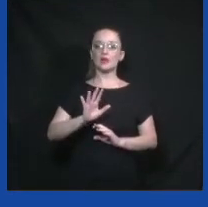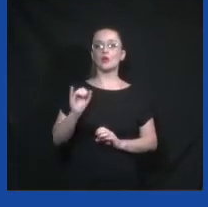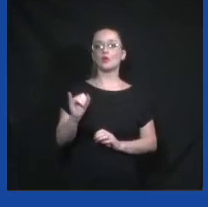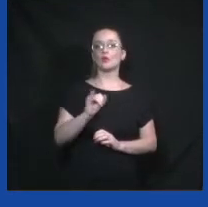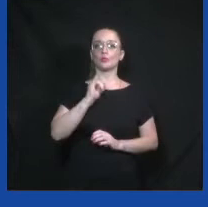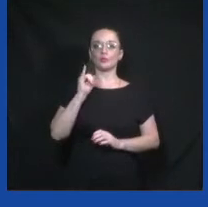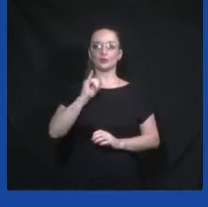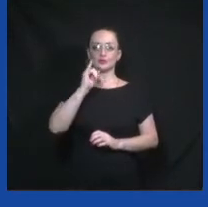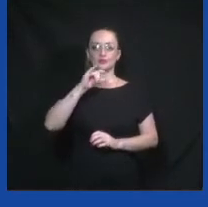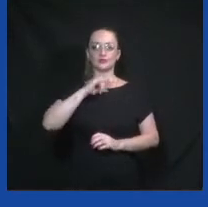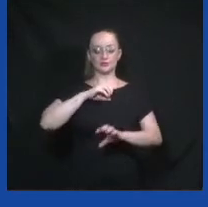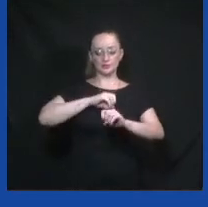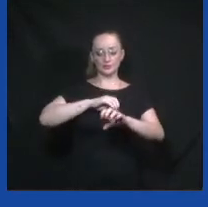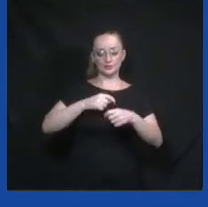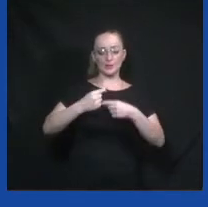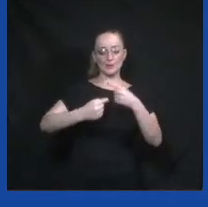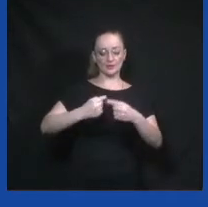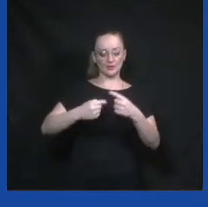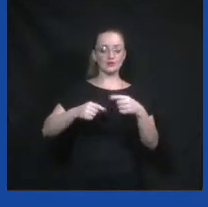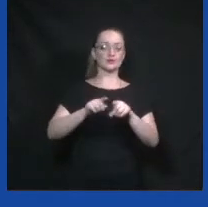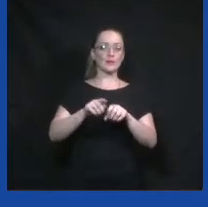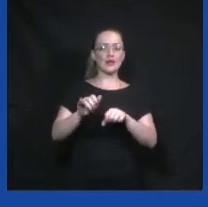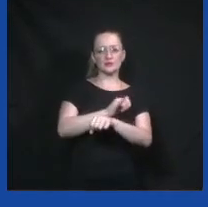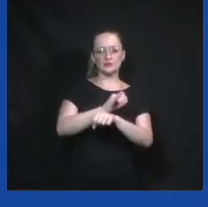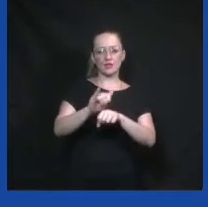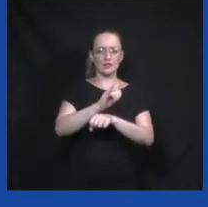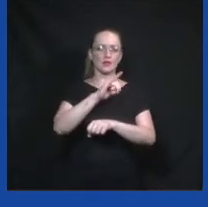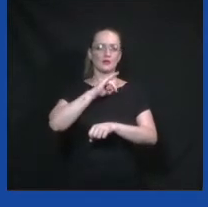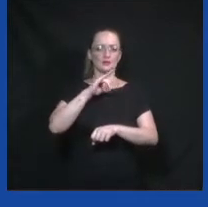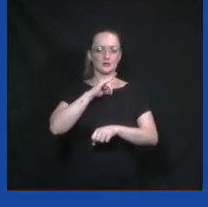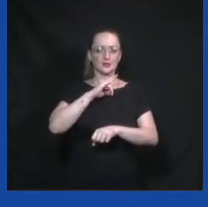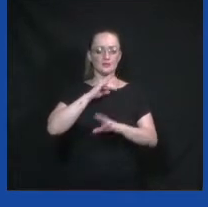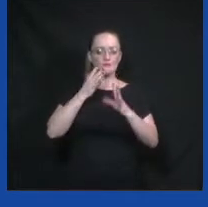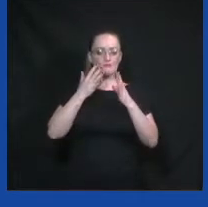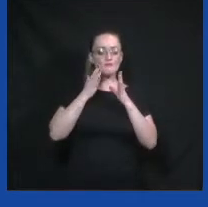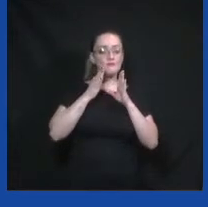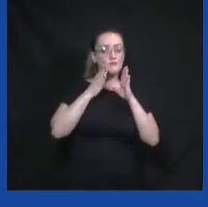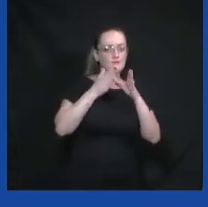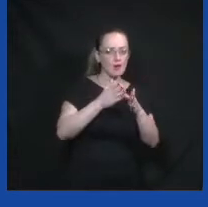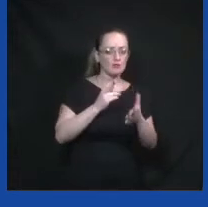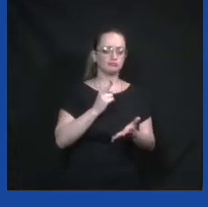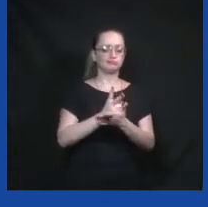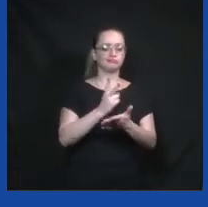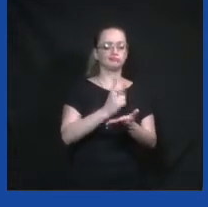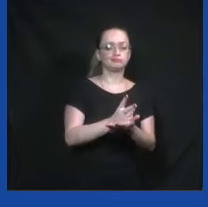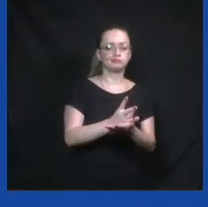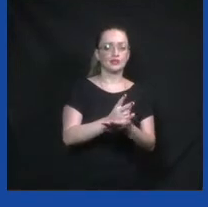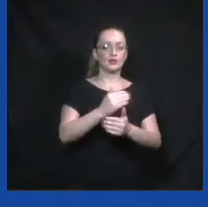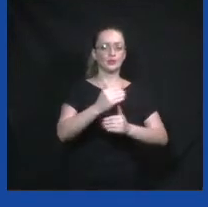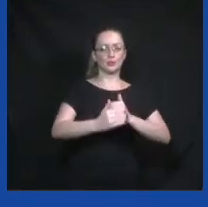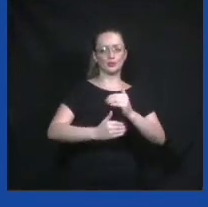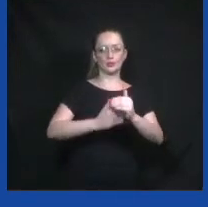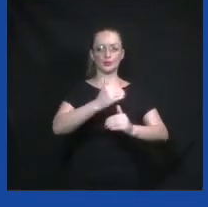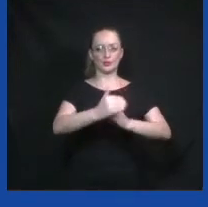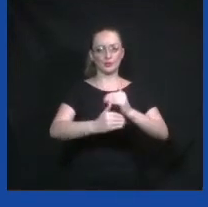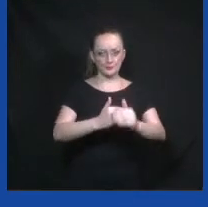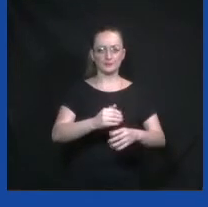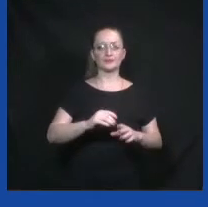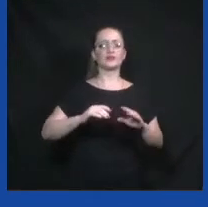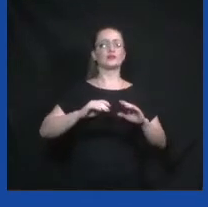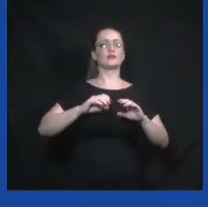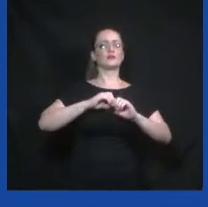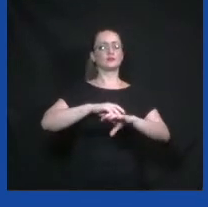ter educação política e é importante ter estratégias intencionais, permanentes, continuadas de educação